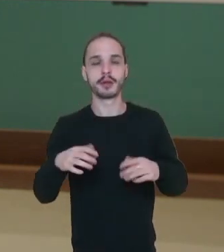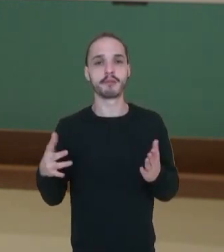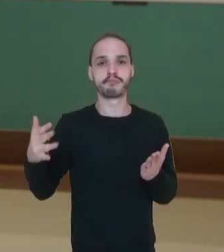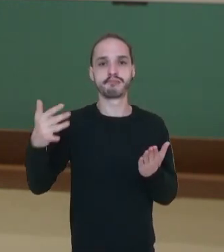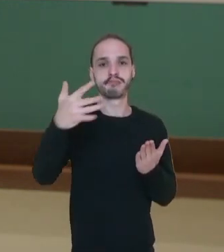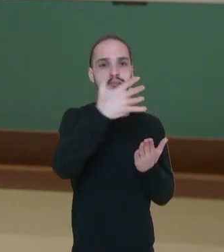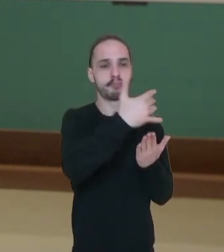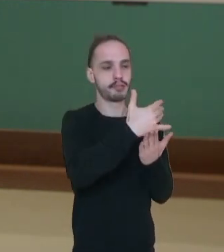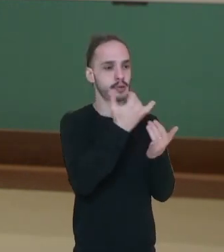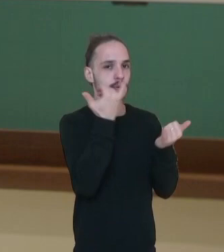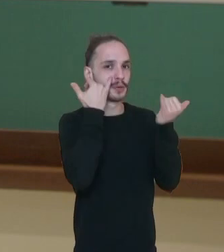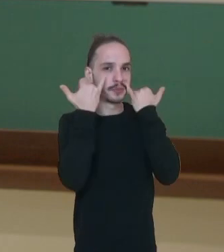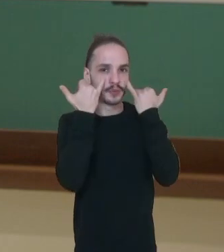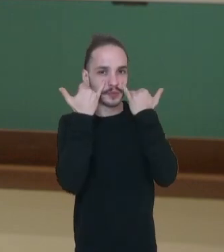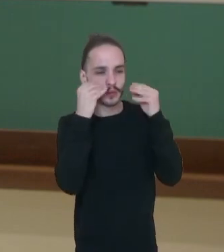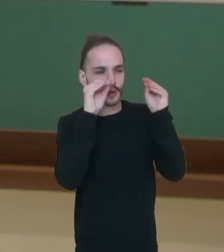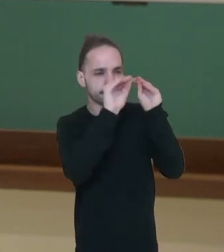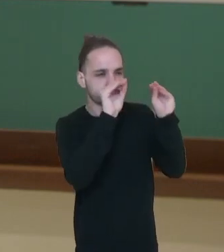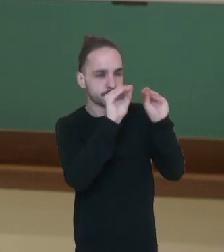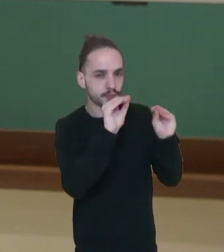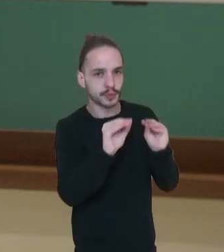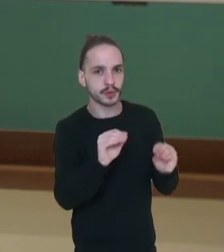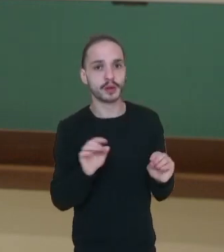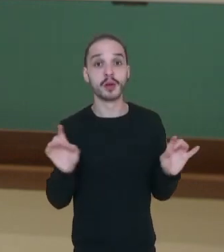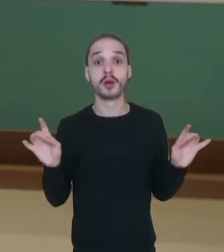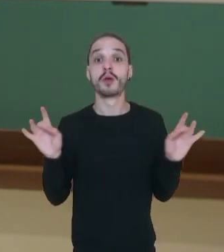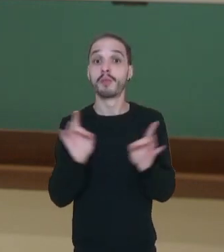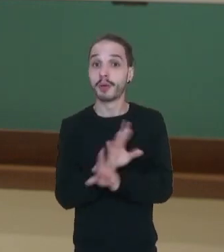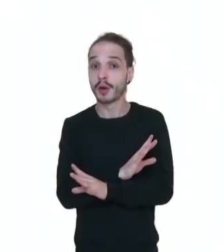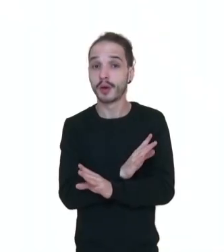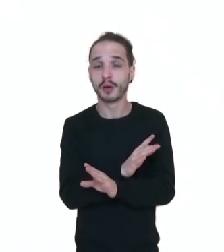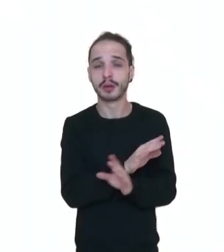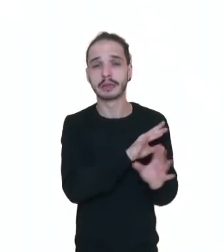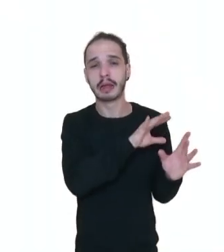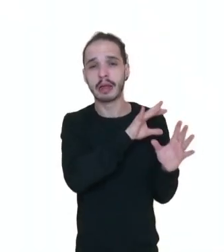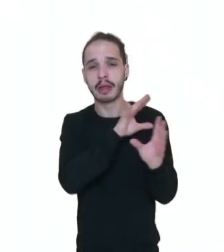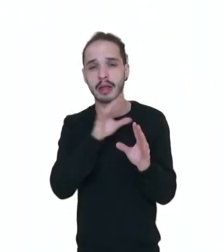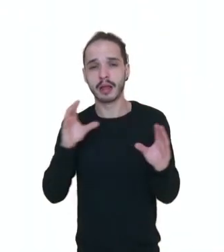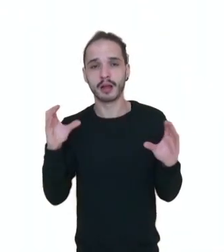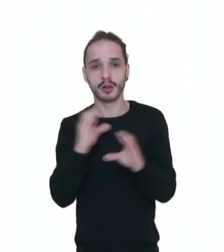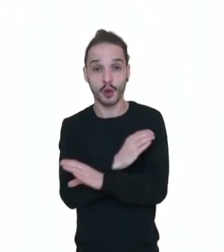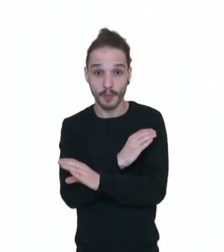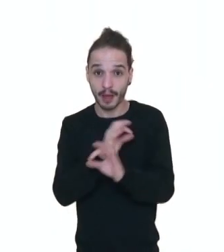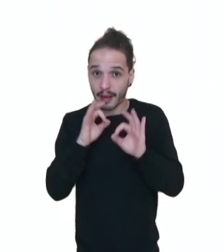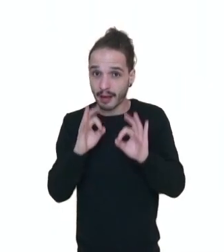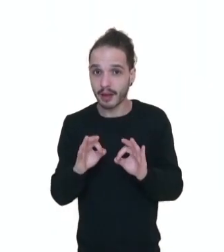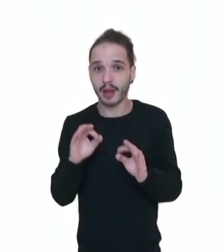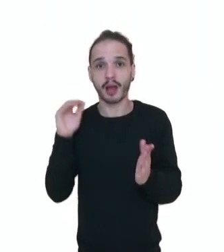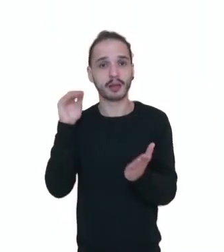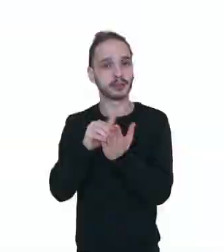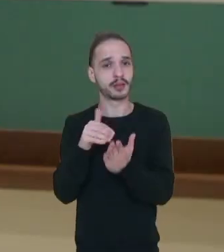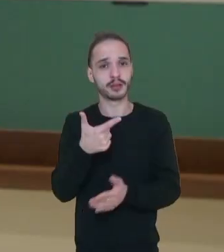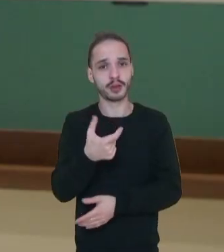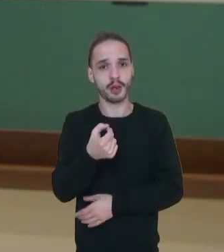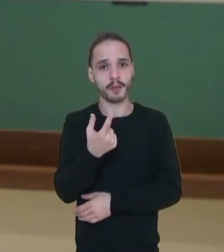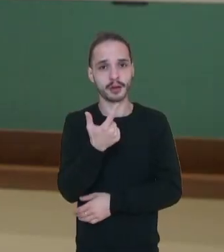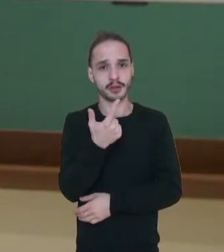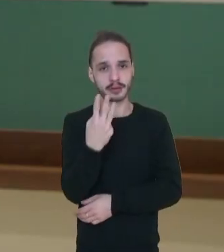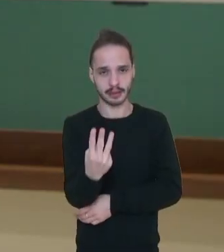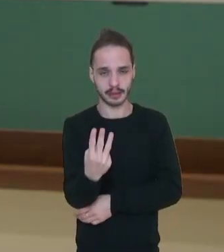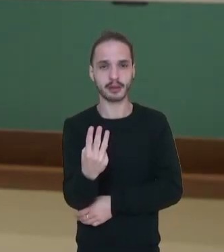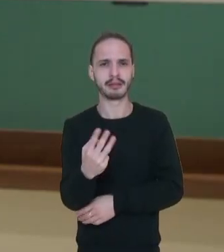essas informações. O projeto Genoma terminou-se, concluiu lá em 2003, e não foi um país só.